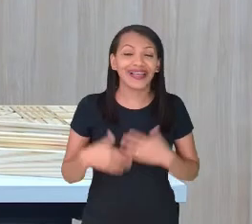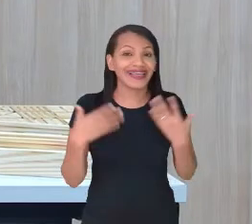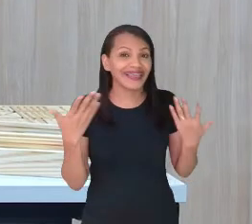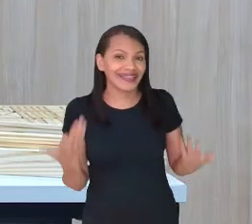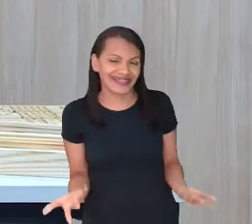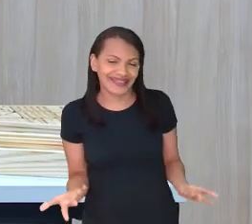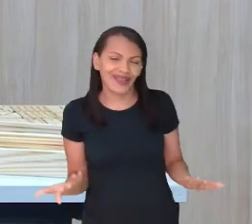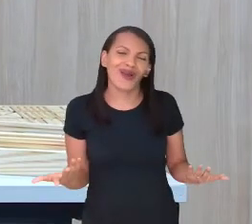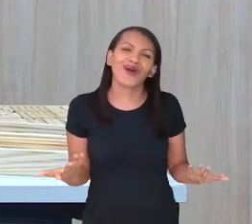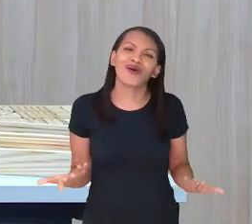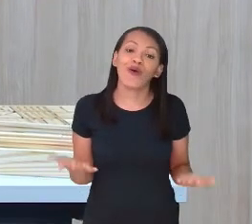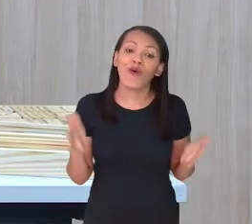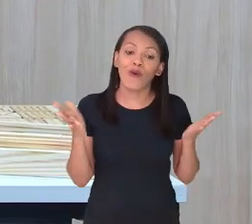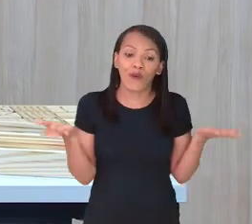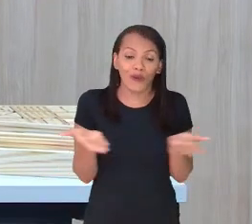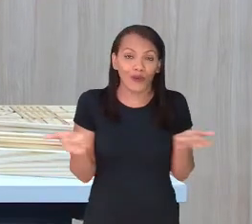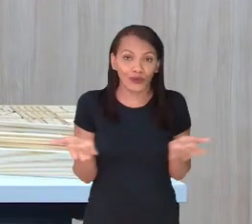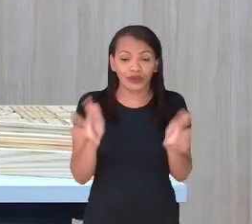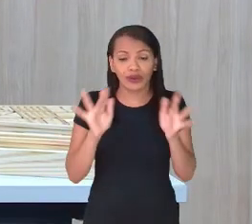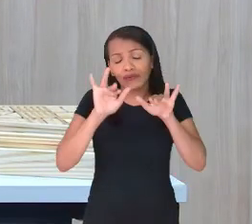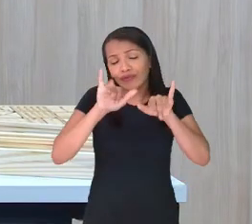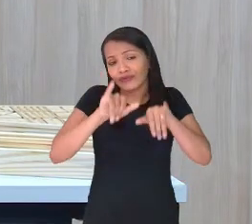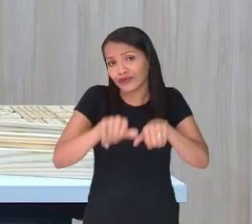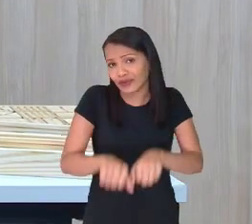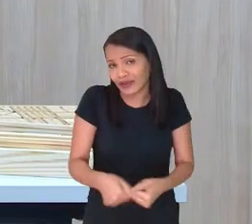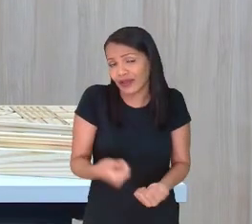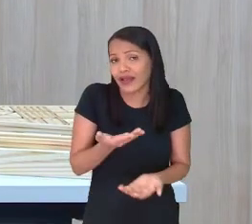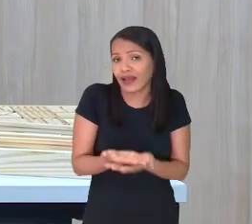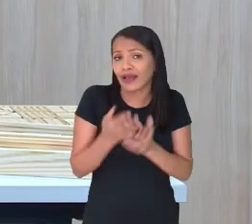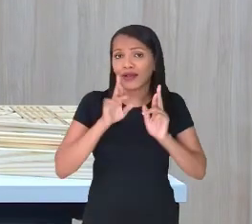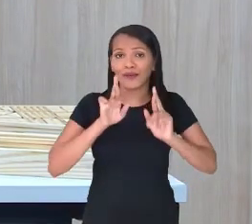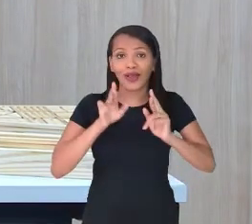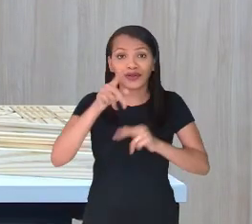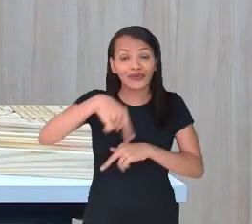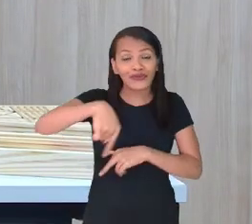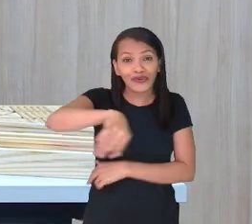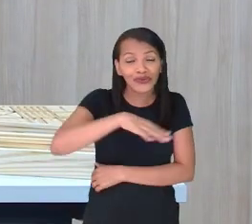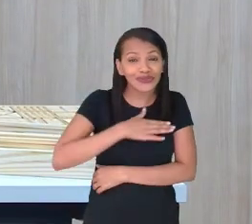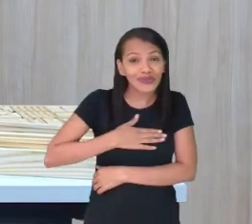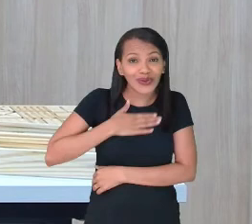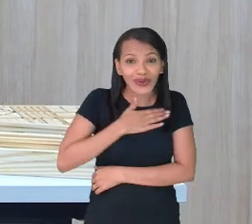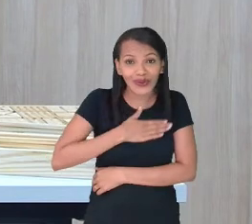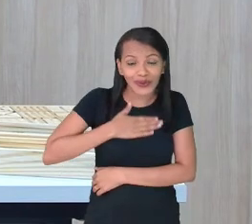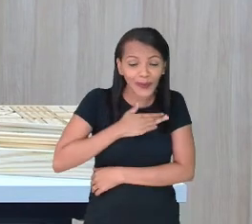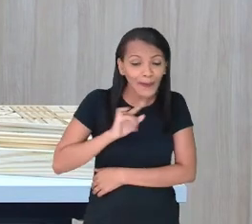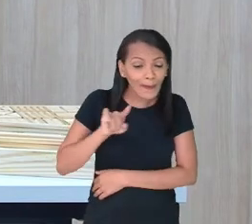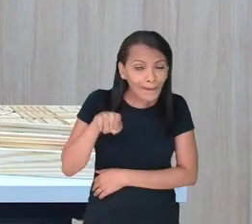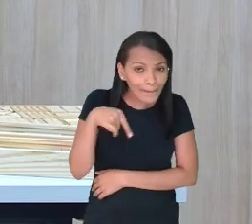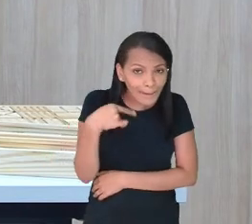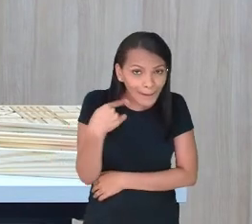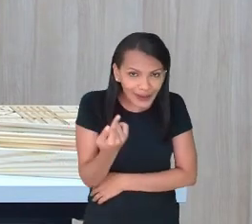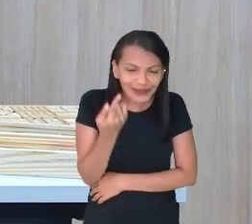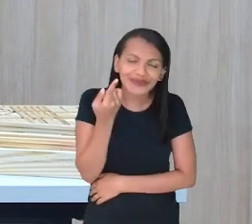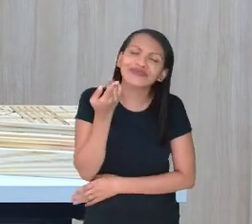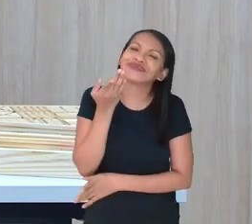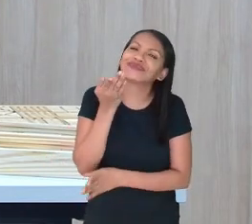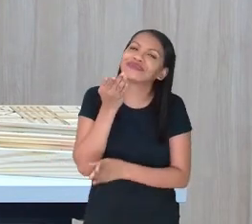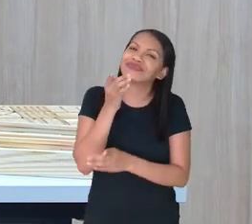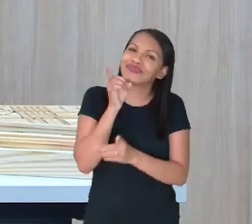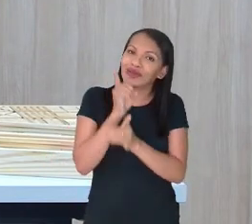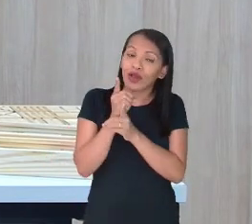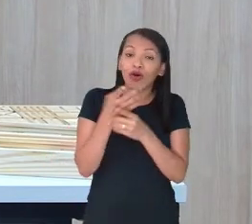Bom, por hoje vamos ficando por aqui. Eu espero que você tenha gostado. No nosso próximo momento vamos